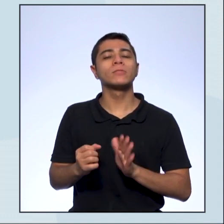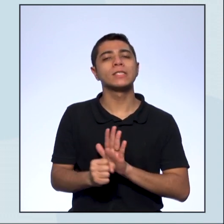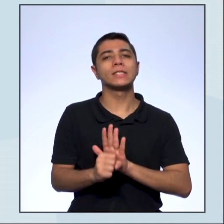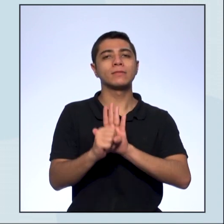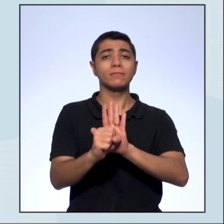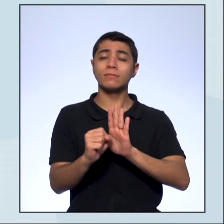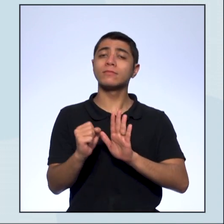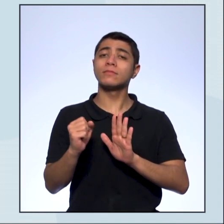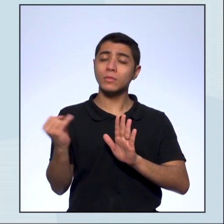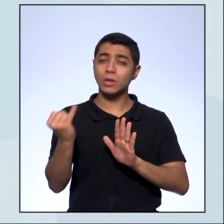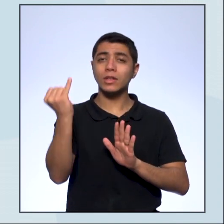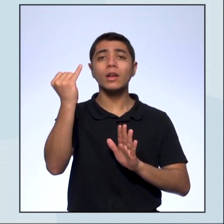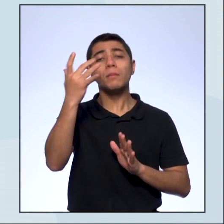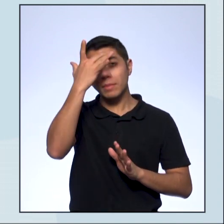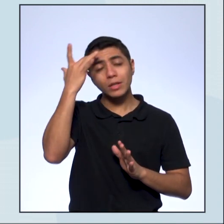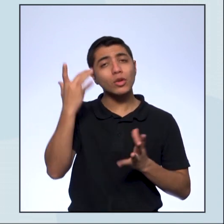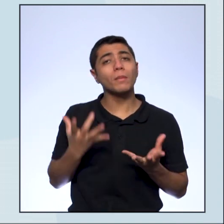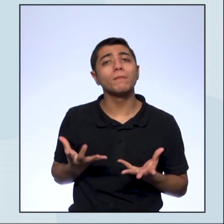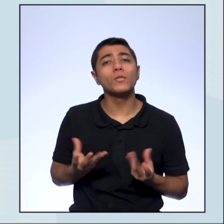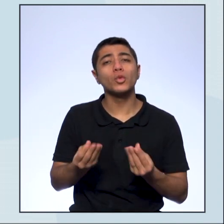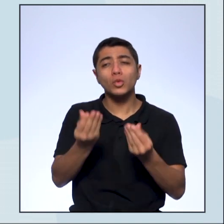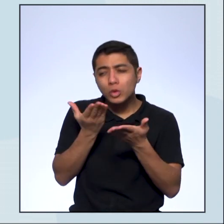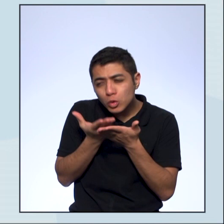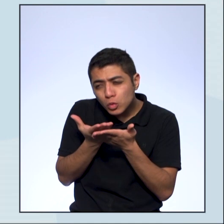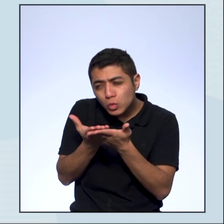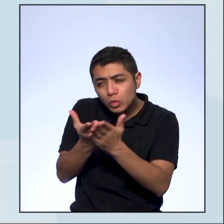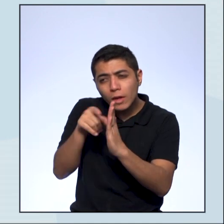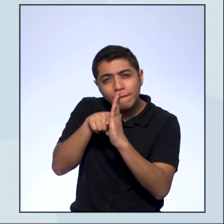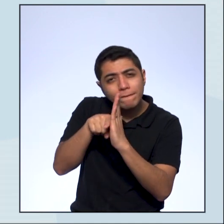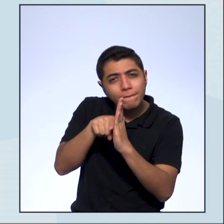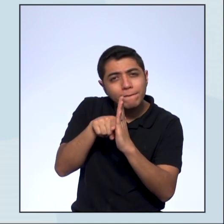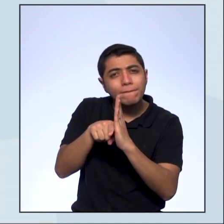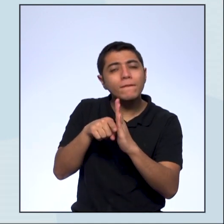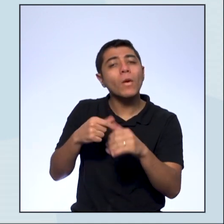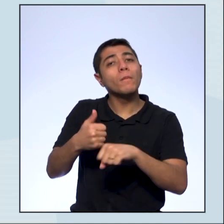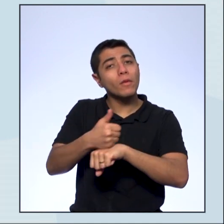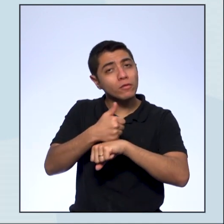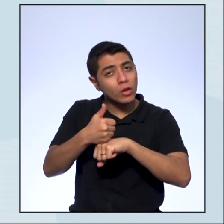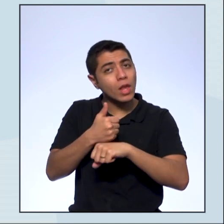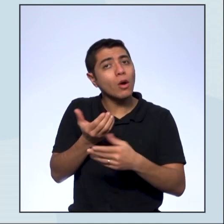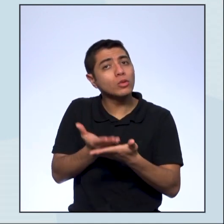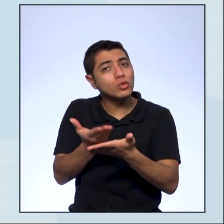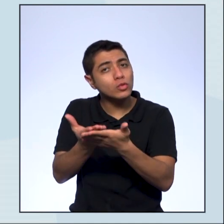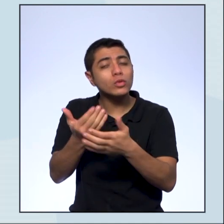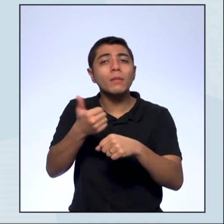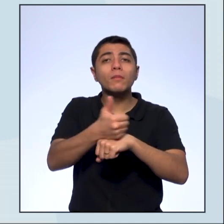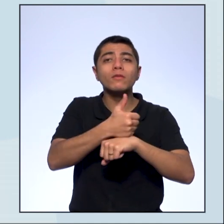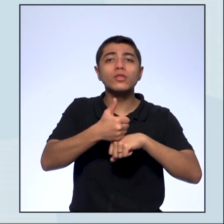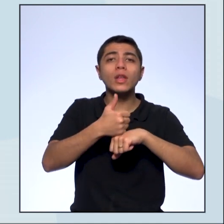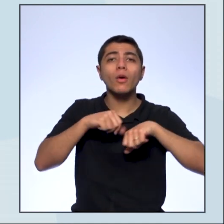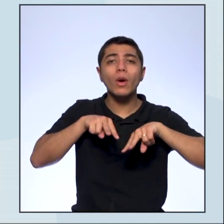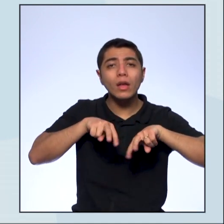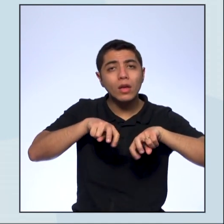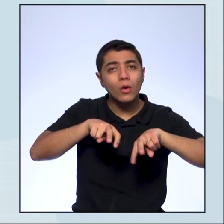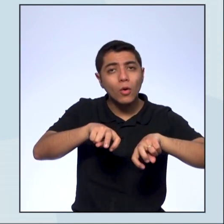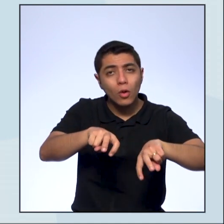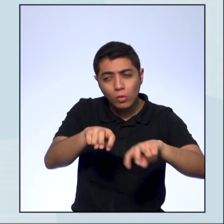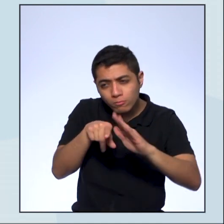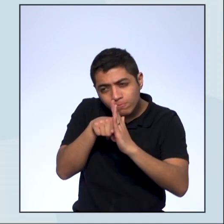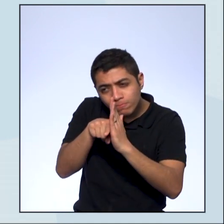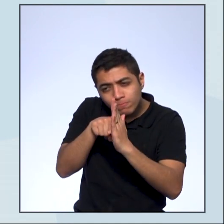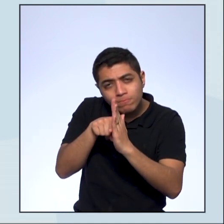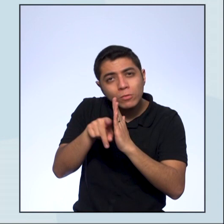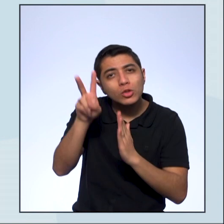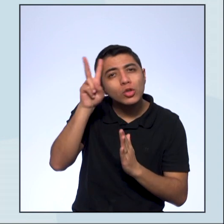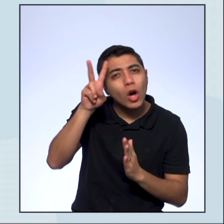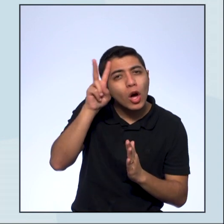muito grande, de estudiosos, de arqueólogos, de curiosos, pessoas que têm aí esse interesse pela história antiga e